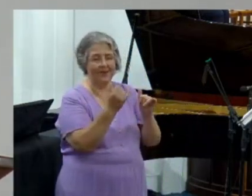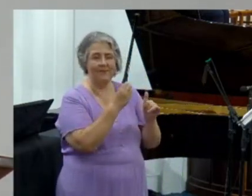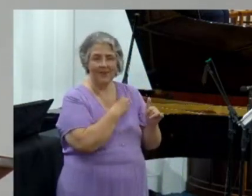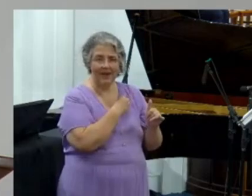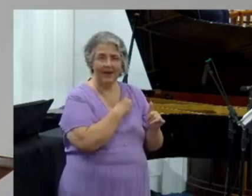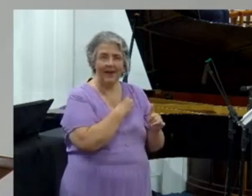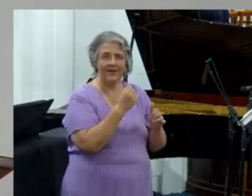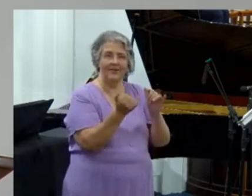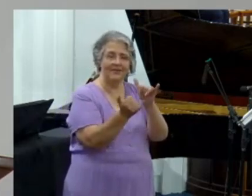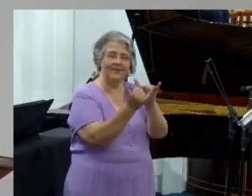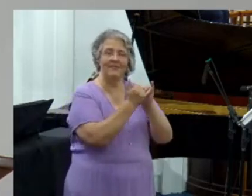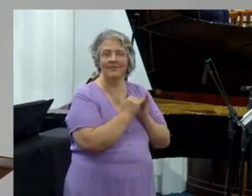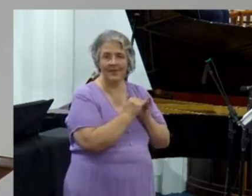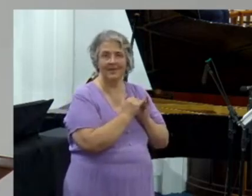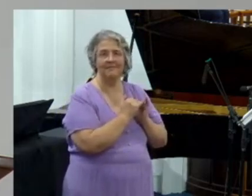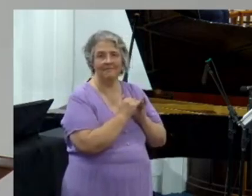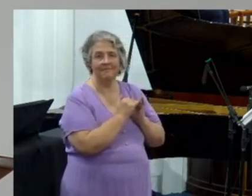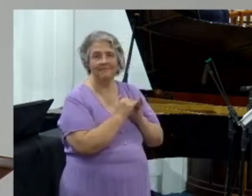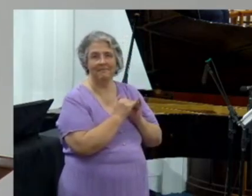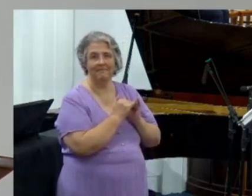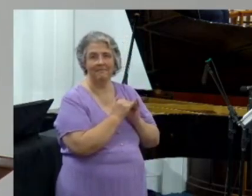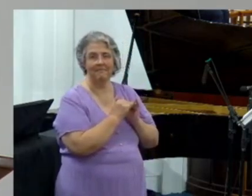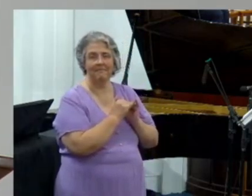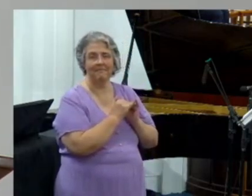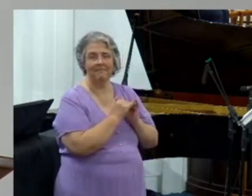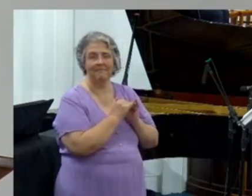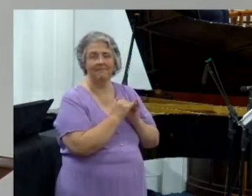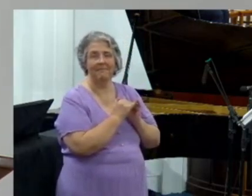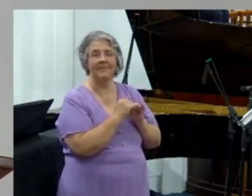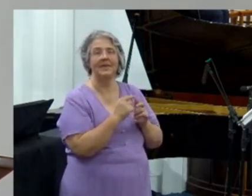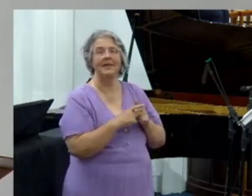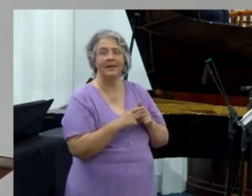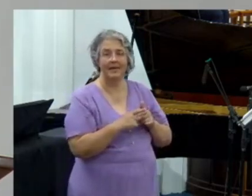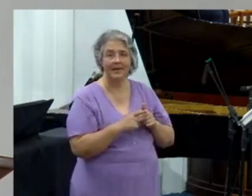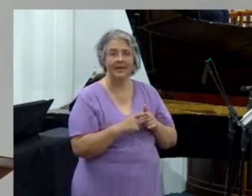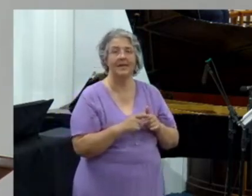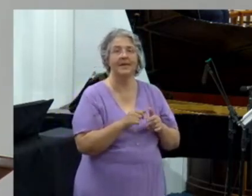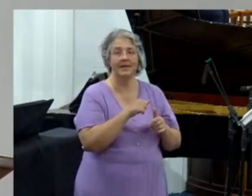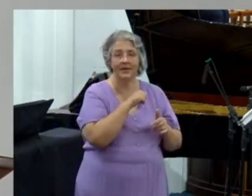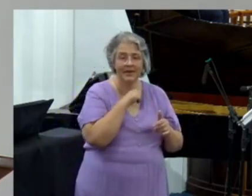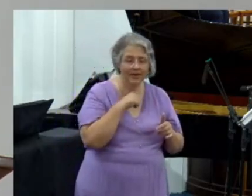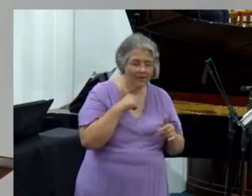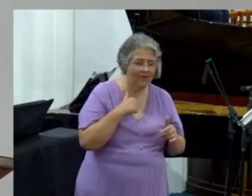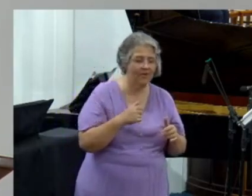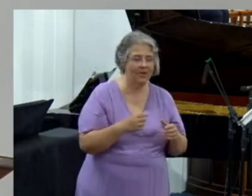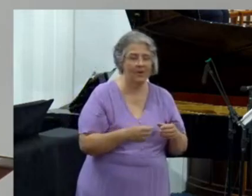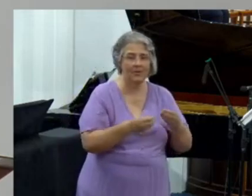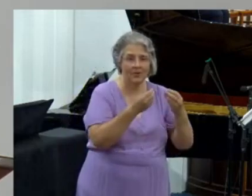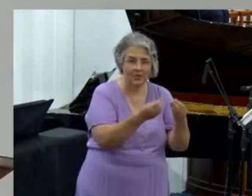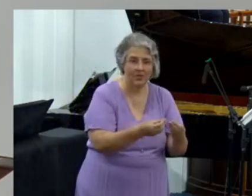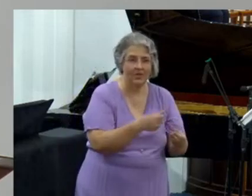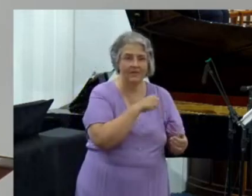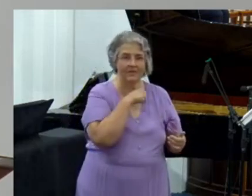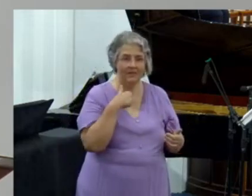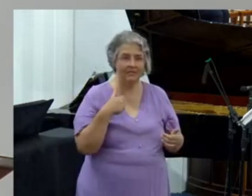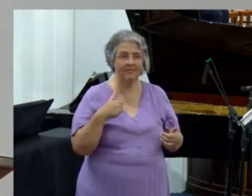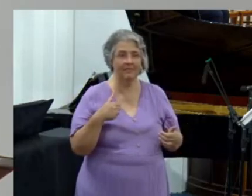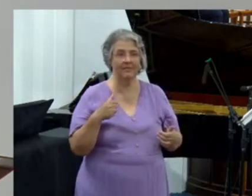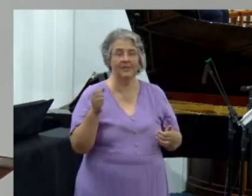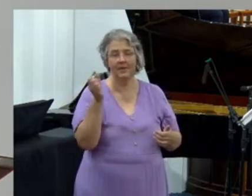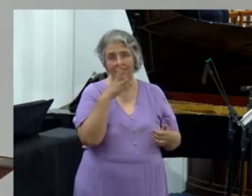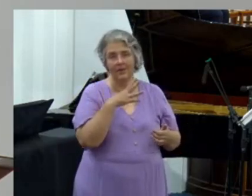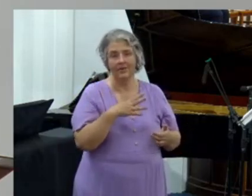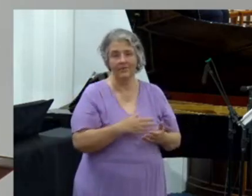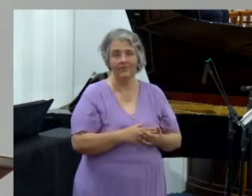a sua culpa foi levada, como acontecia uma vez por ano, por um bode para o meio de um deserto. Essas coisas eram reais, mas